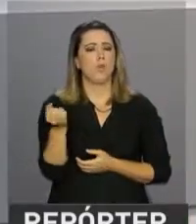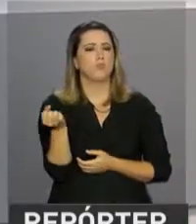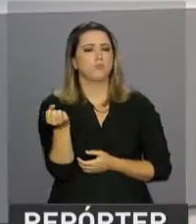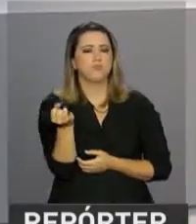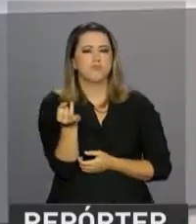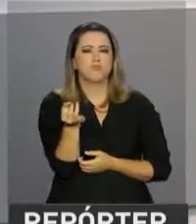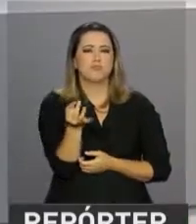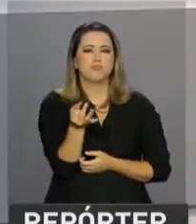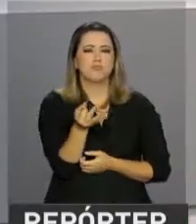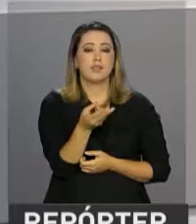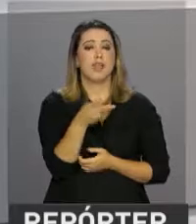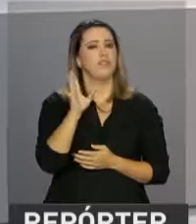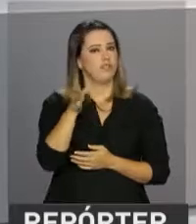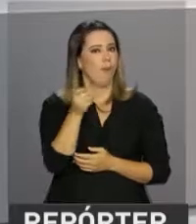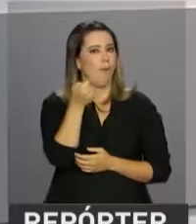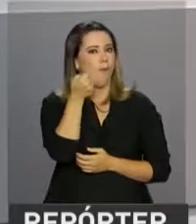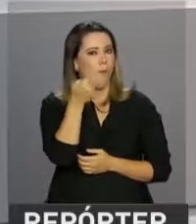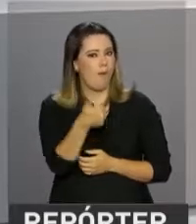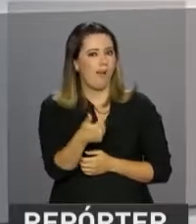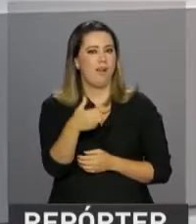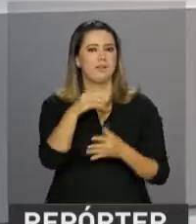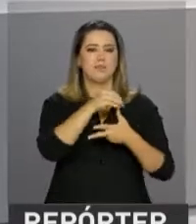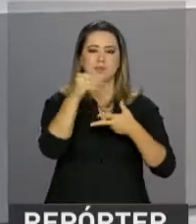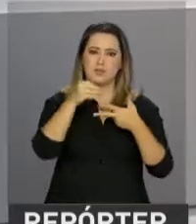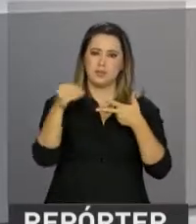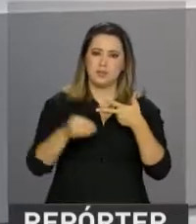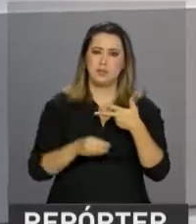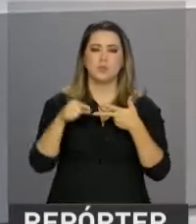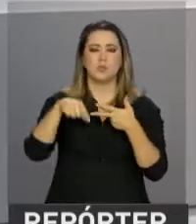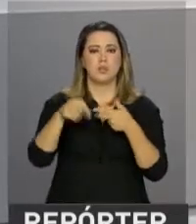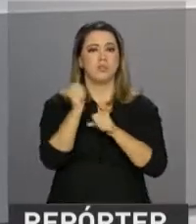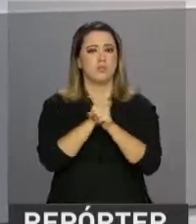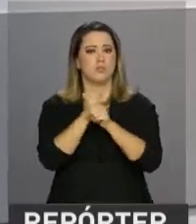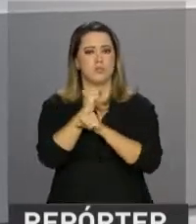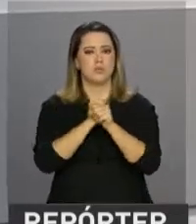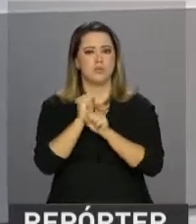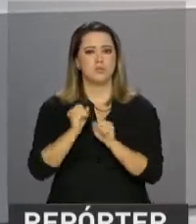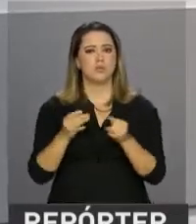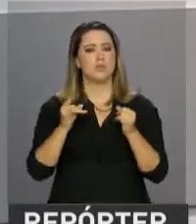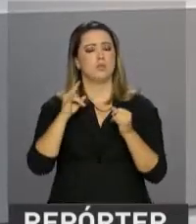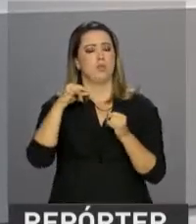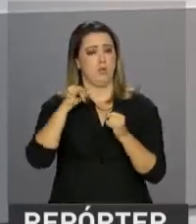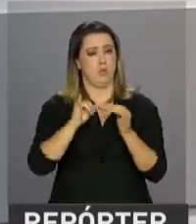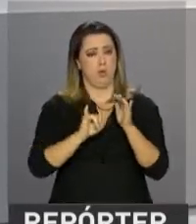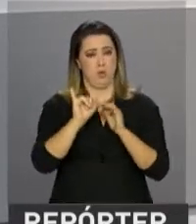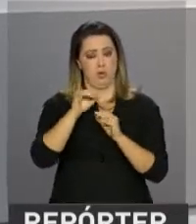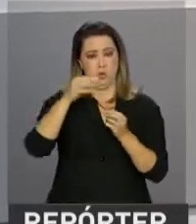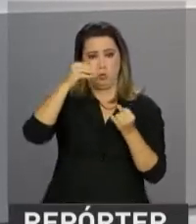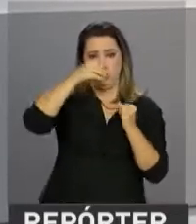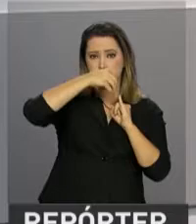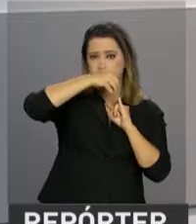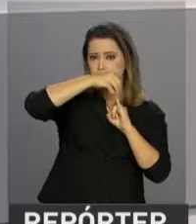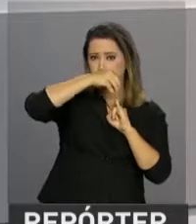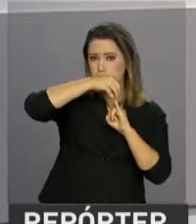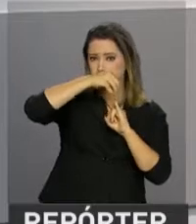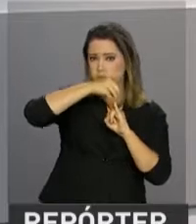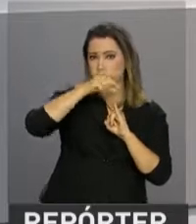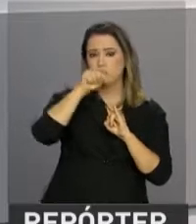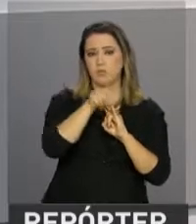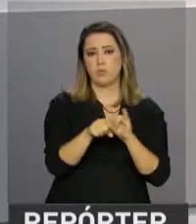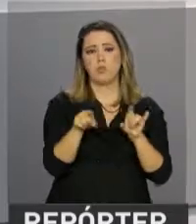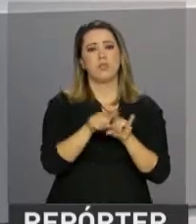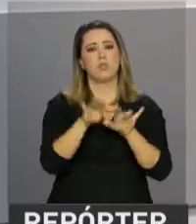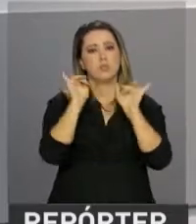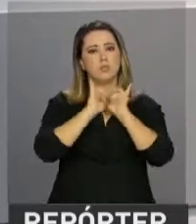para o exame nacional do ensino médio enem em 2017 eo instituto nacional de estudos e pesquisas educacionais anísio